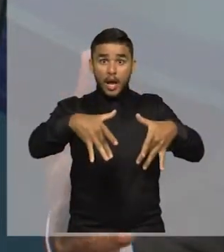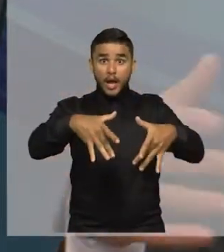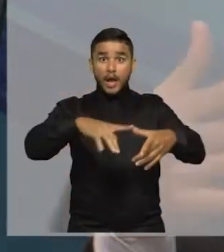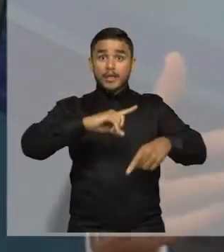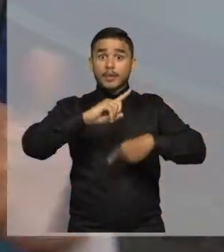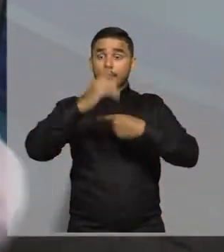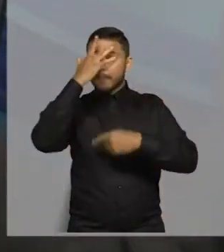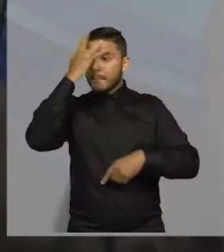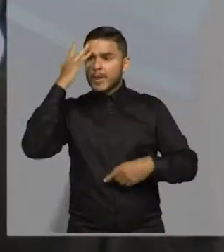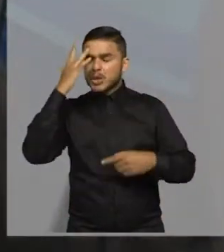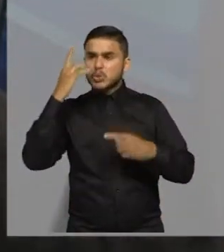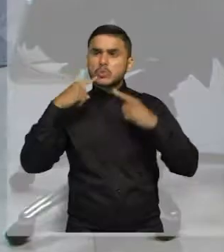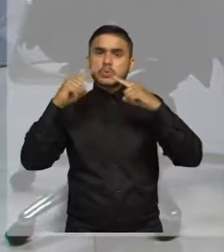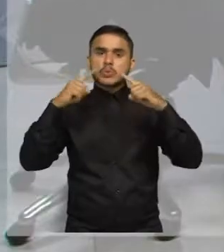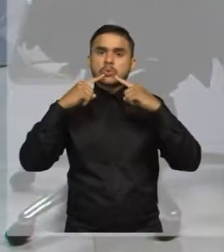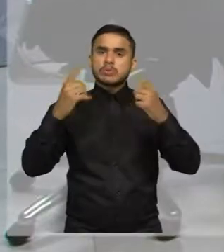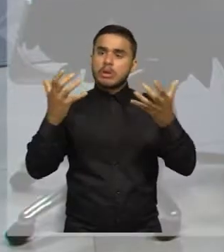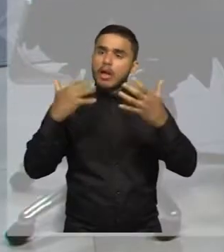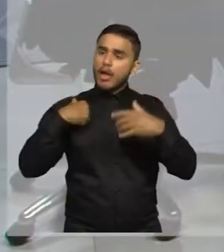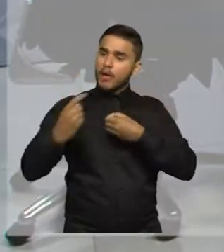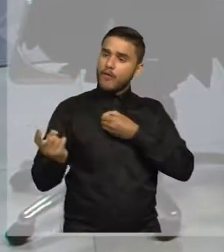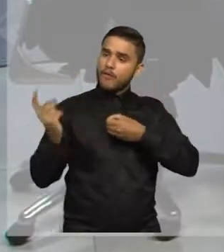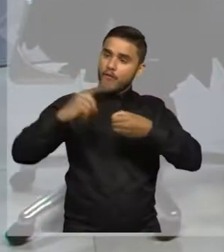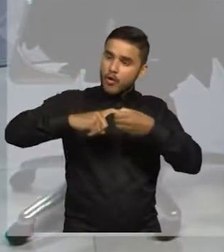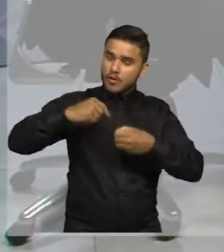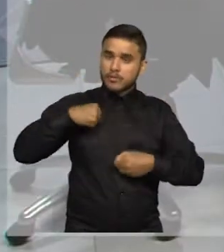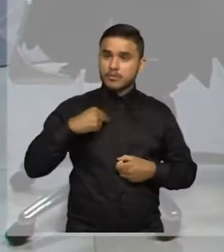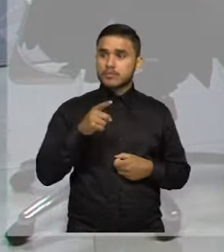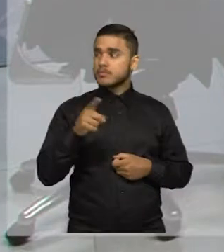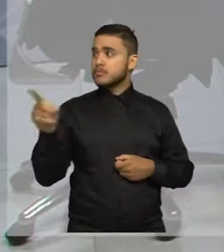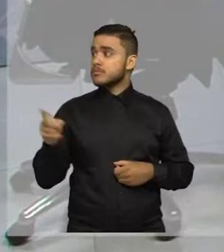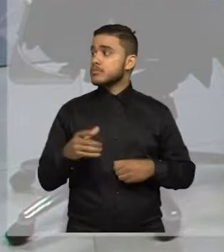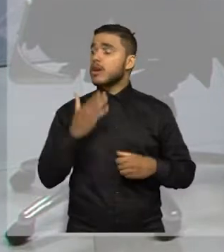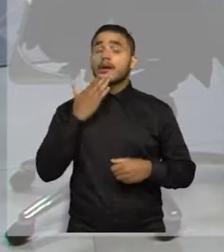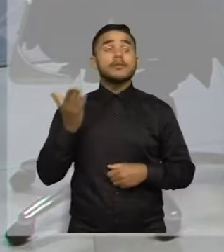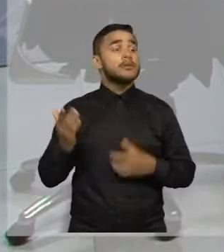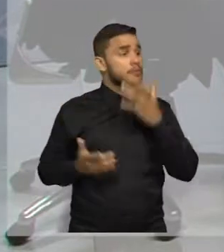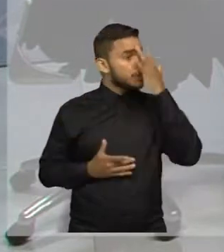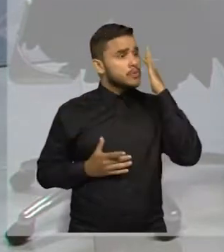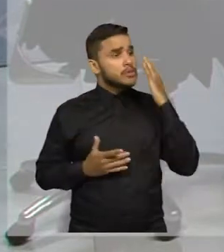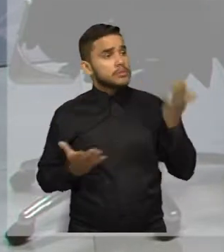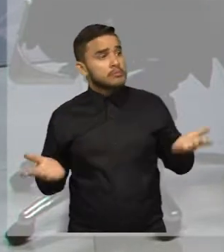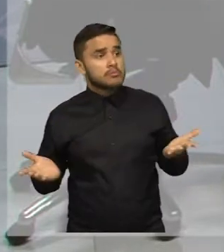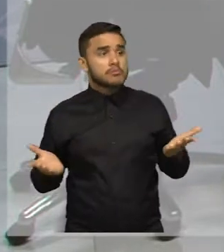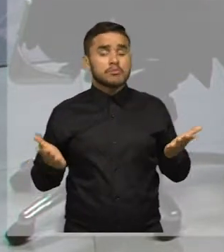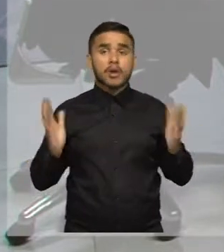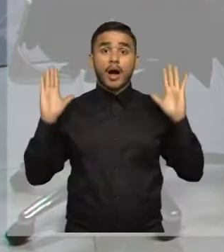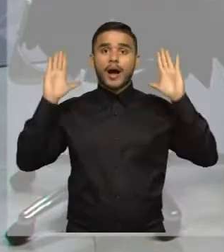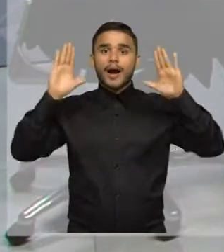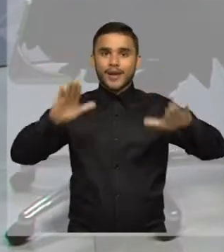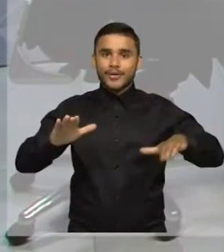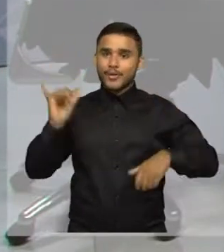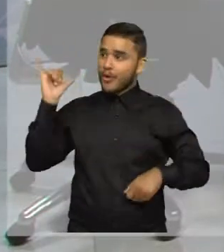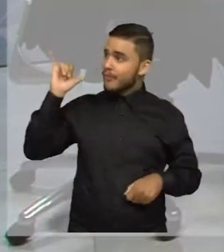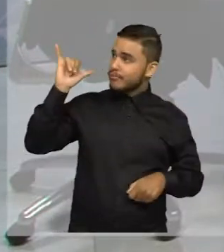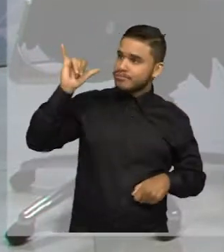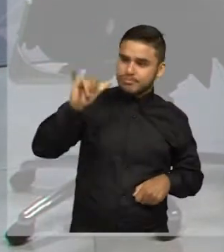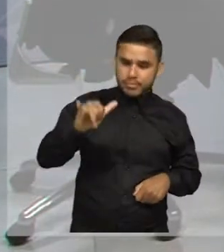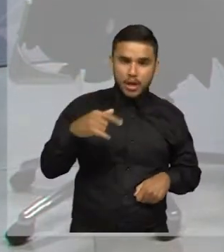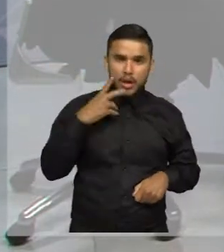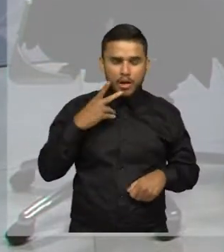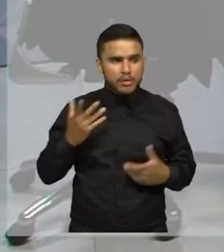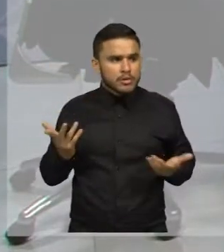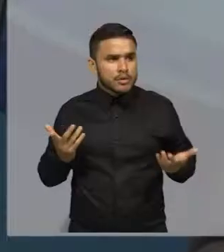popular, tanto que quando ele chegou no aeroporto de Cumbica, em São Paulo, ele perguntou o que é o povo. Ele